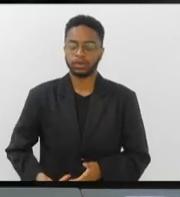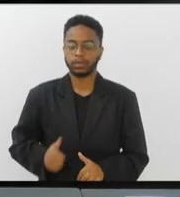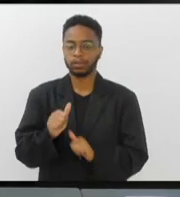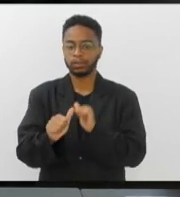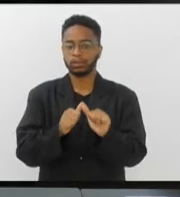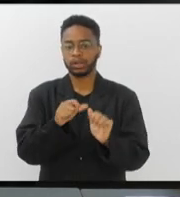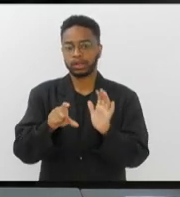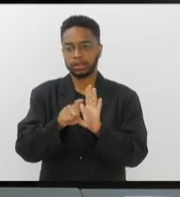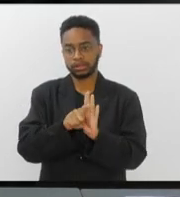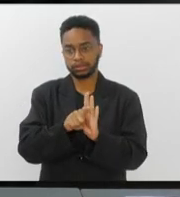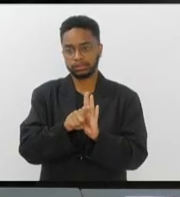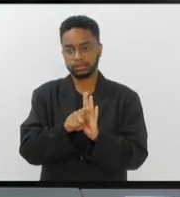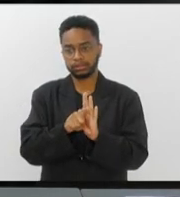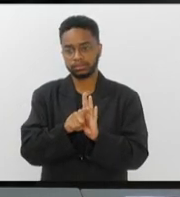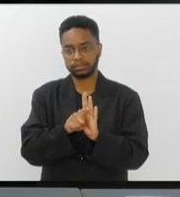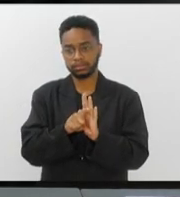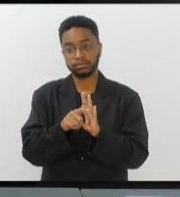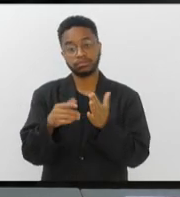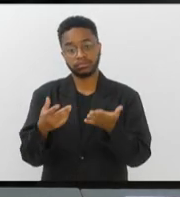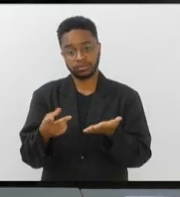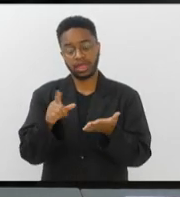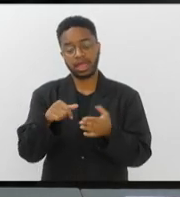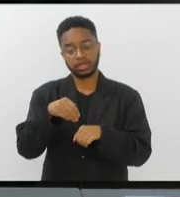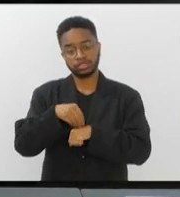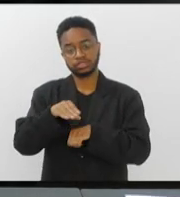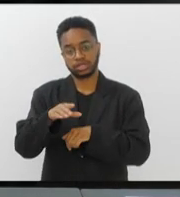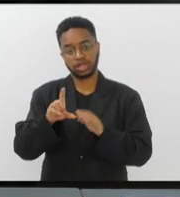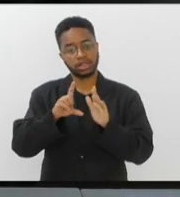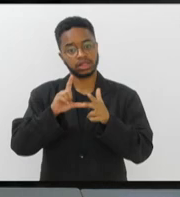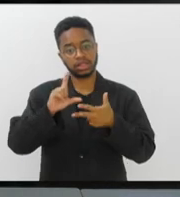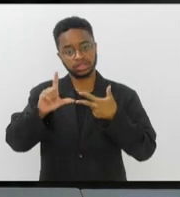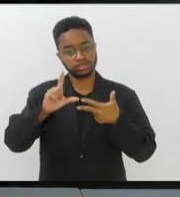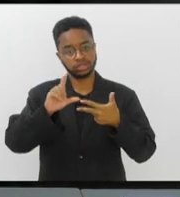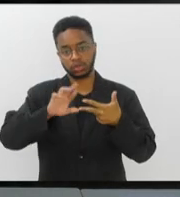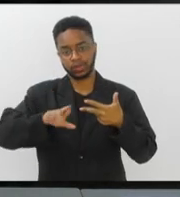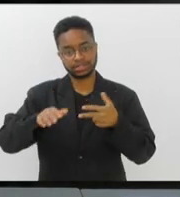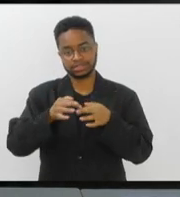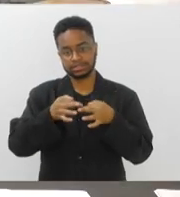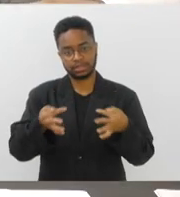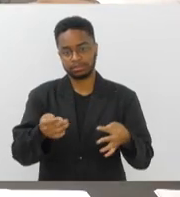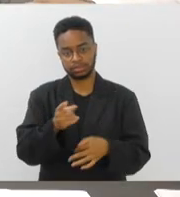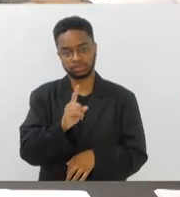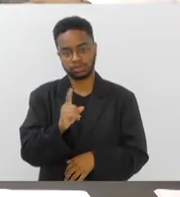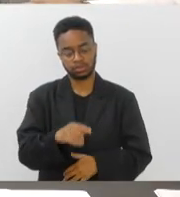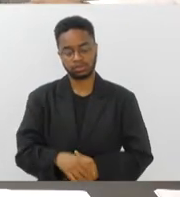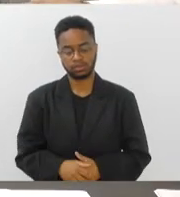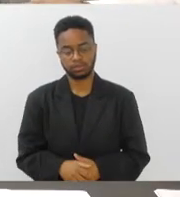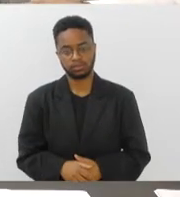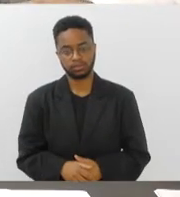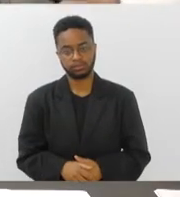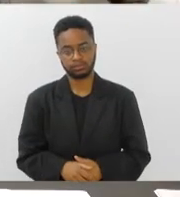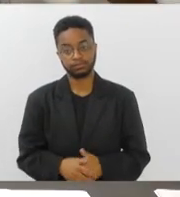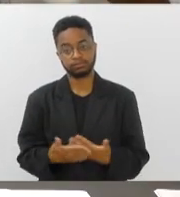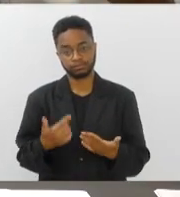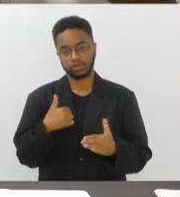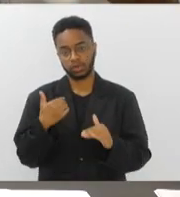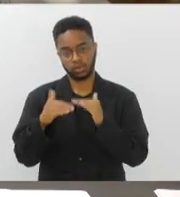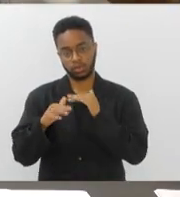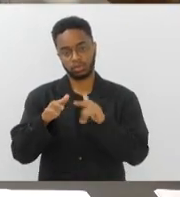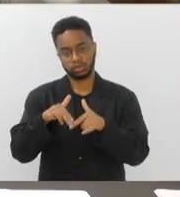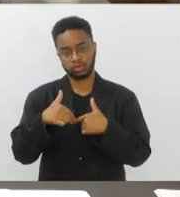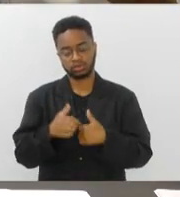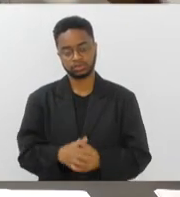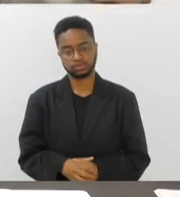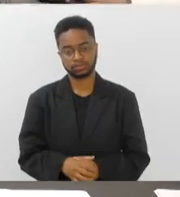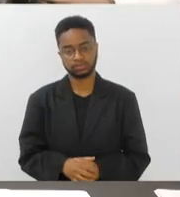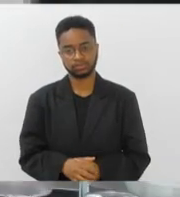uma lei, indicação tem que ser legislativa. Indicação legislativa. É isso, e não tá certo. Simples. Legislativa. Então, essa é a divergência. Prefeito,